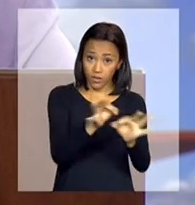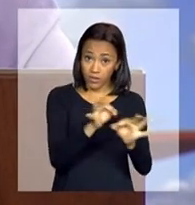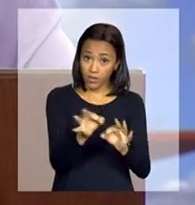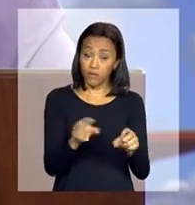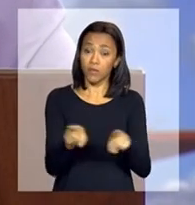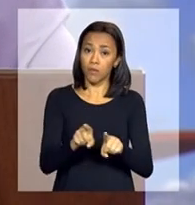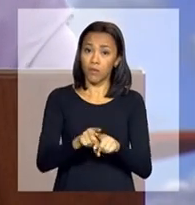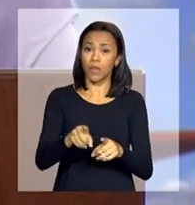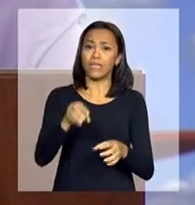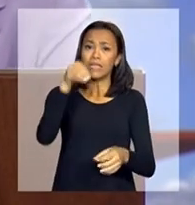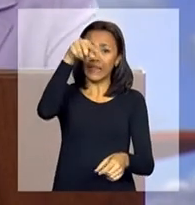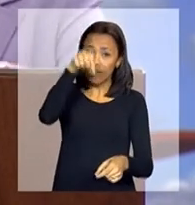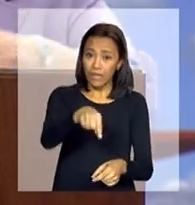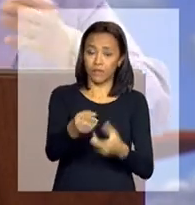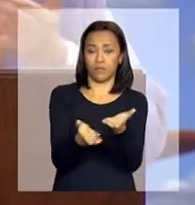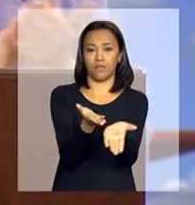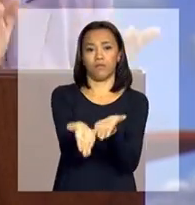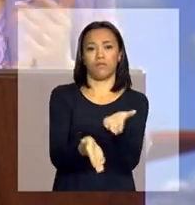atendimento ainda